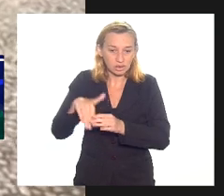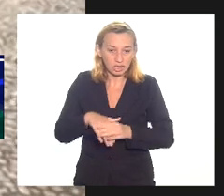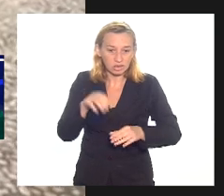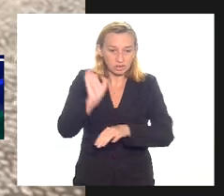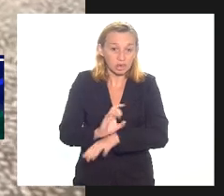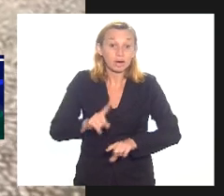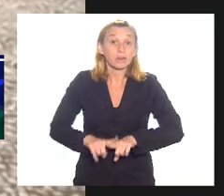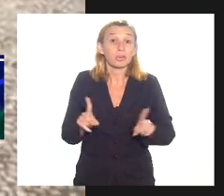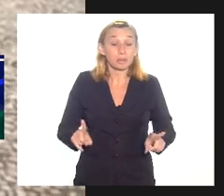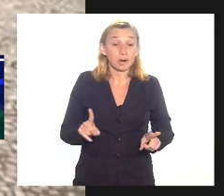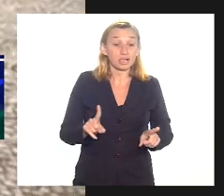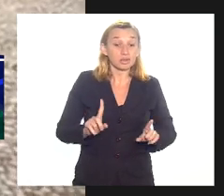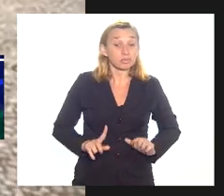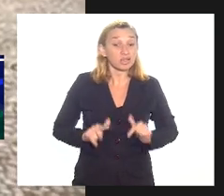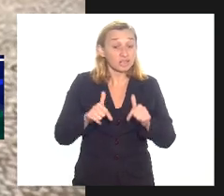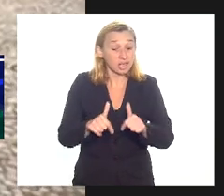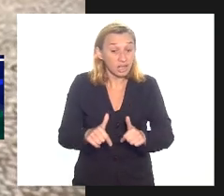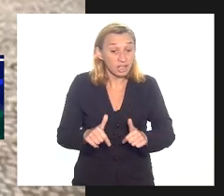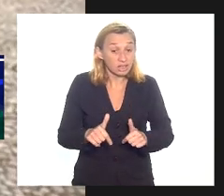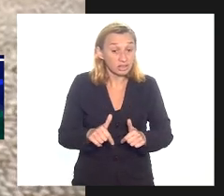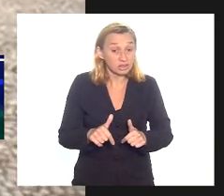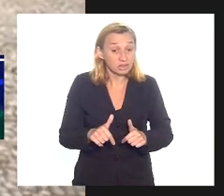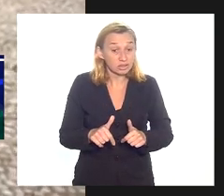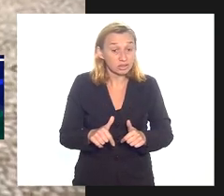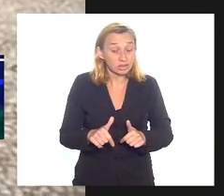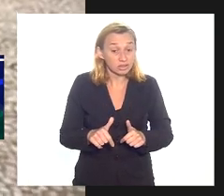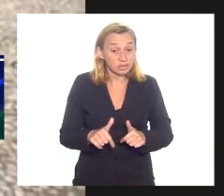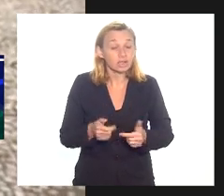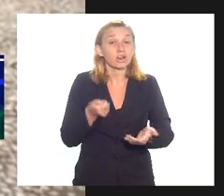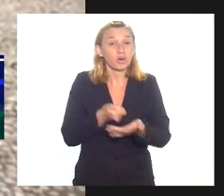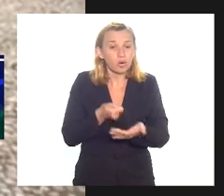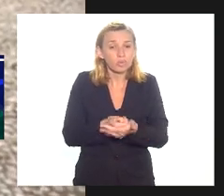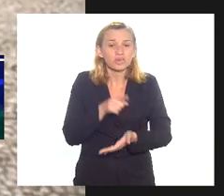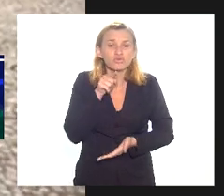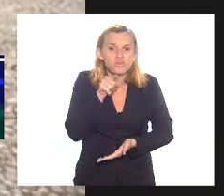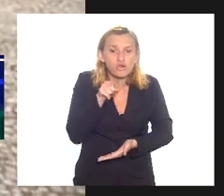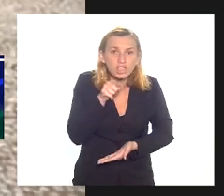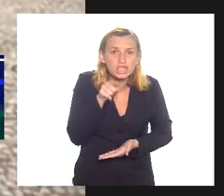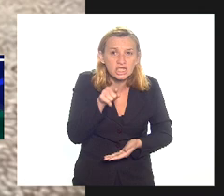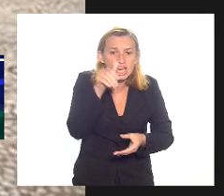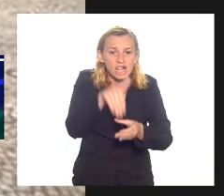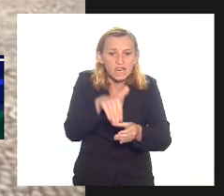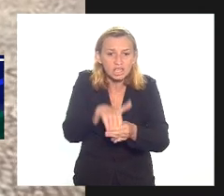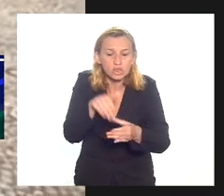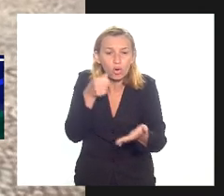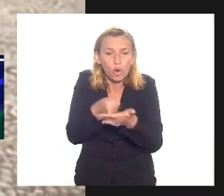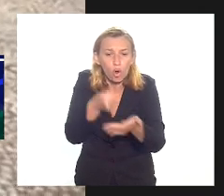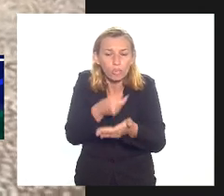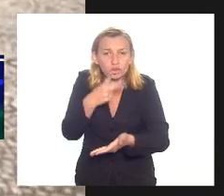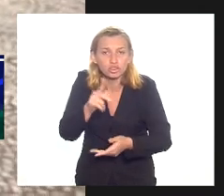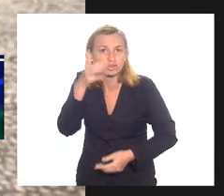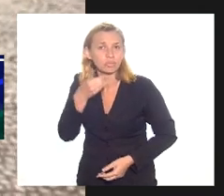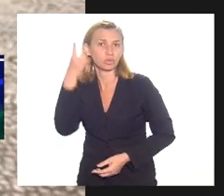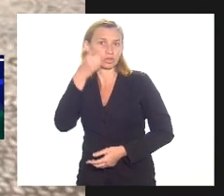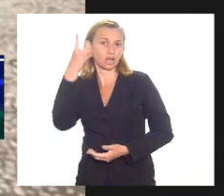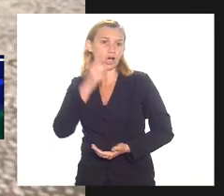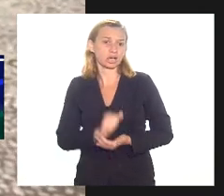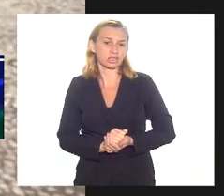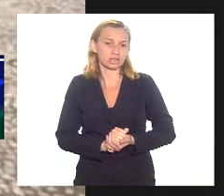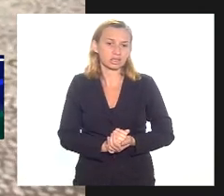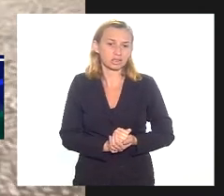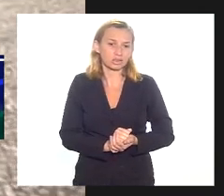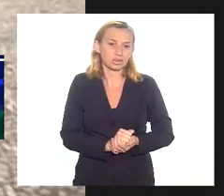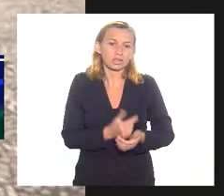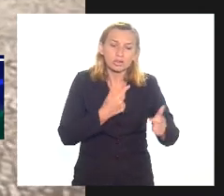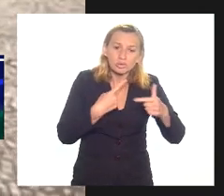também de ser um dos mais atuantes. No entanto, fica aqui a cobrança para que você, eleitor, cobre do seu deputado a posição dele